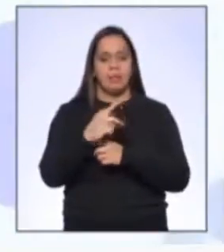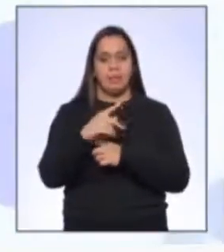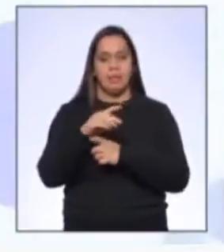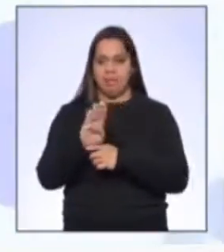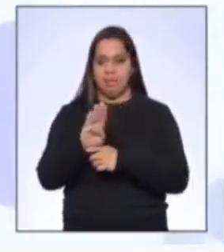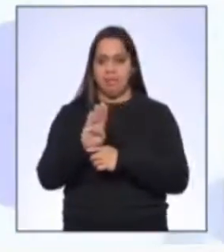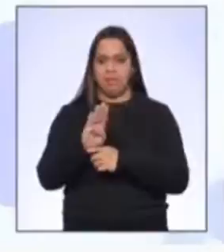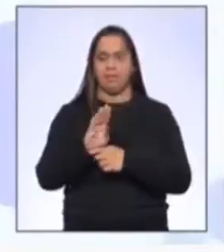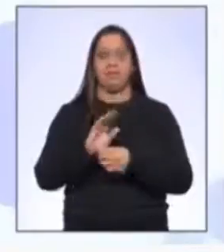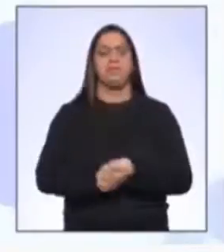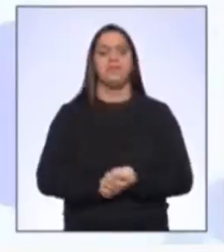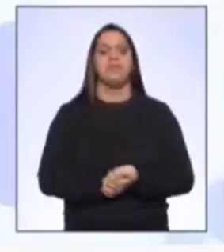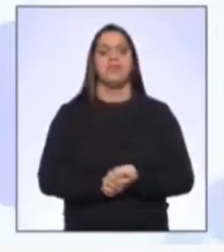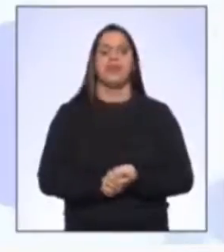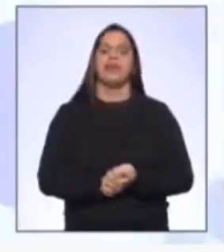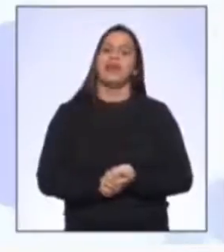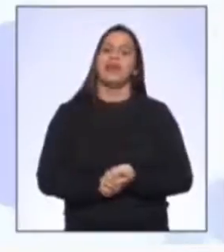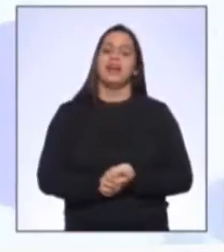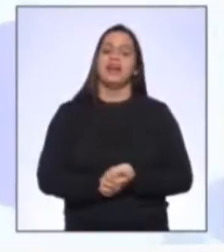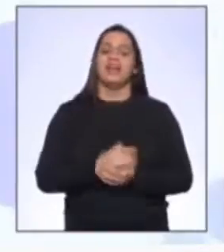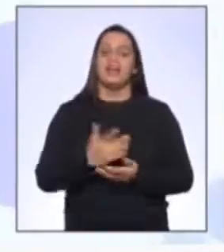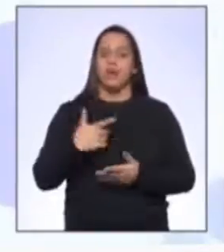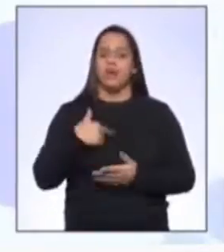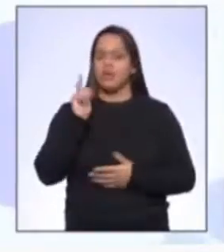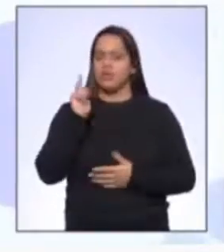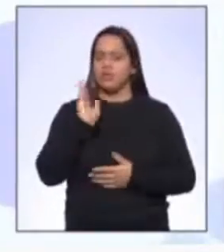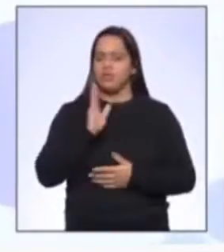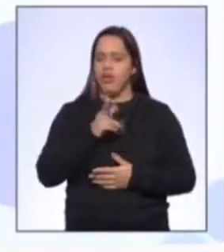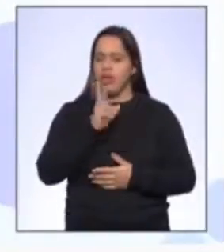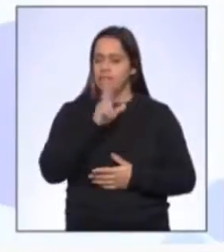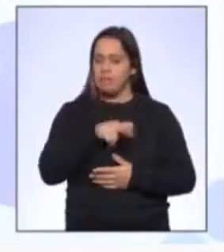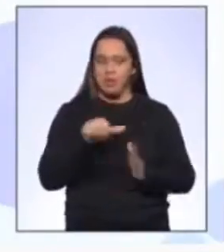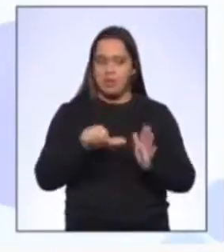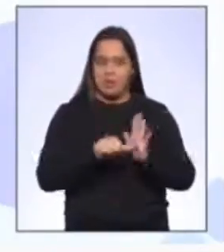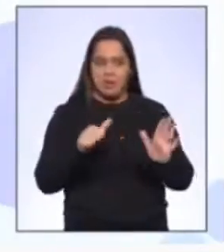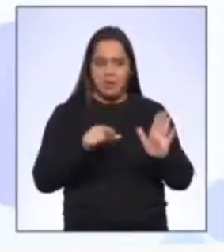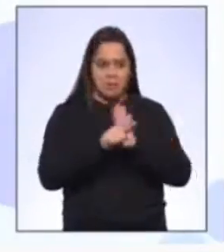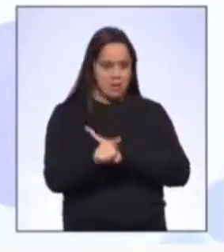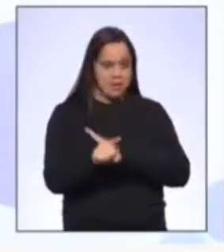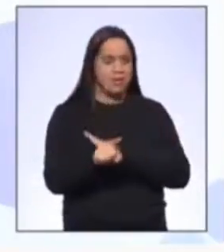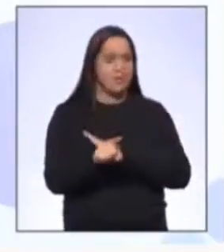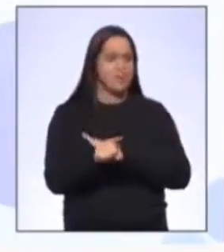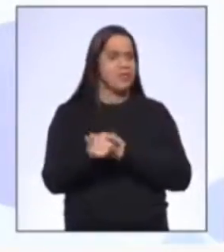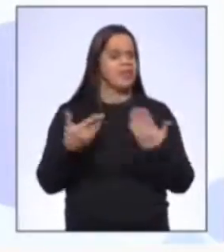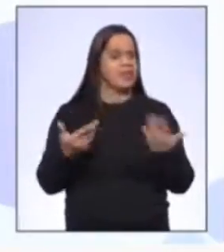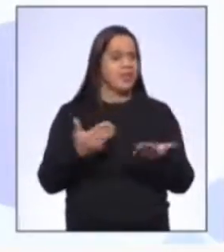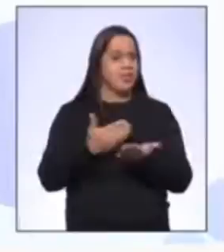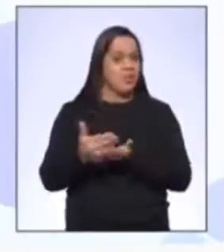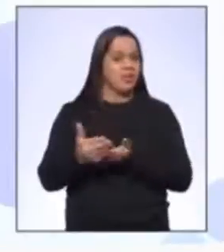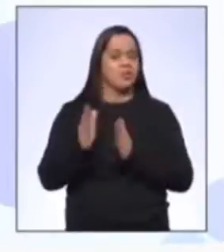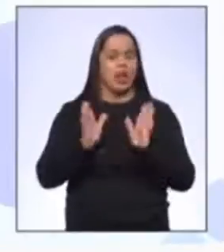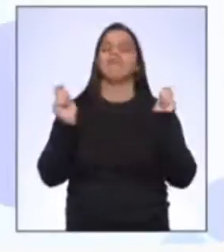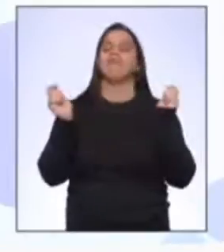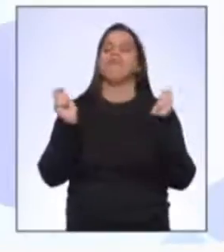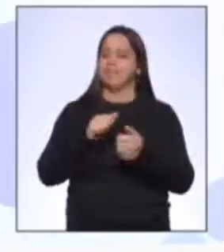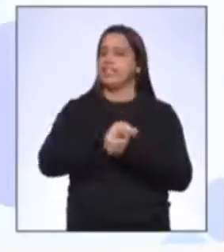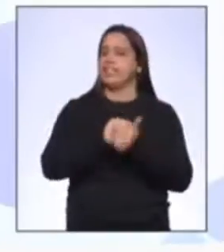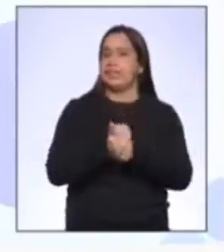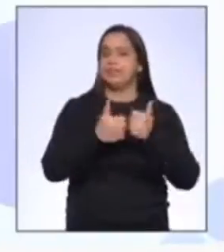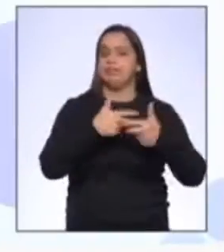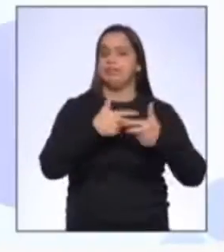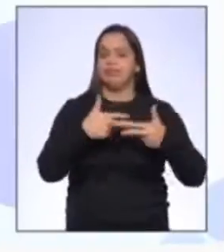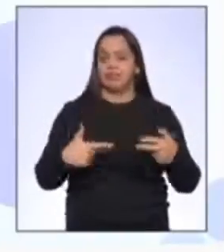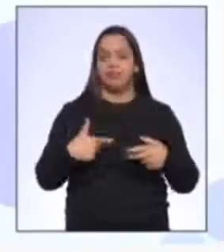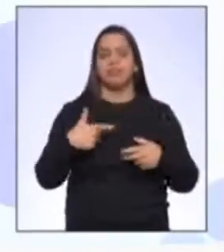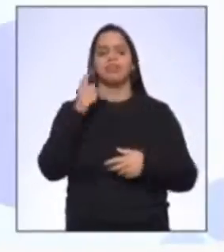então é é possível acho que eu já respondi aquela minha pergunta do começo então para o atletismo é possível sim o